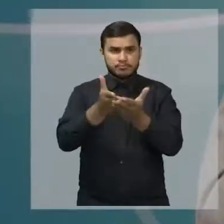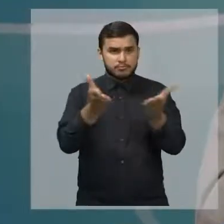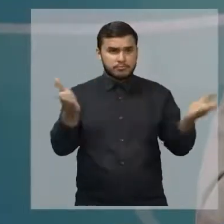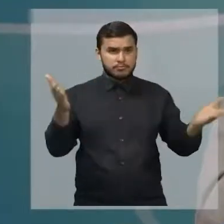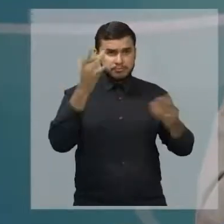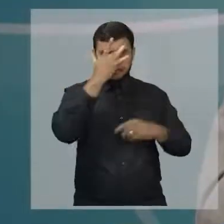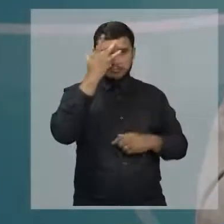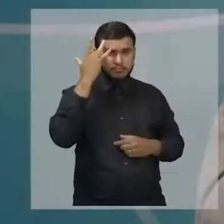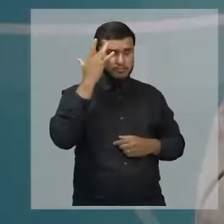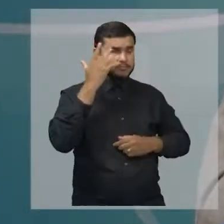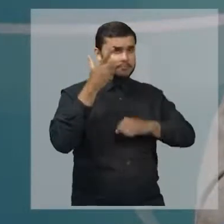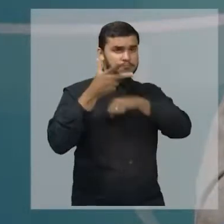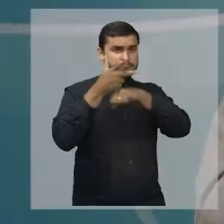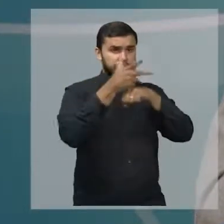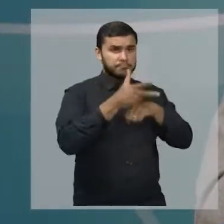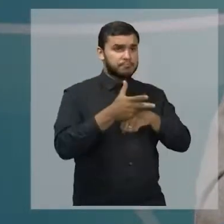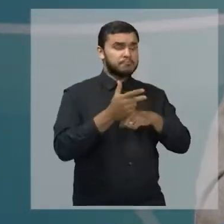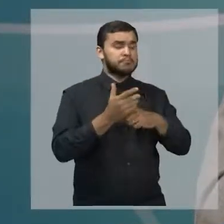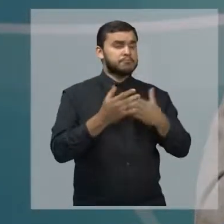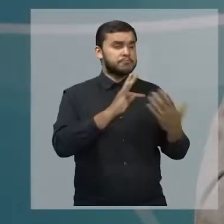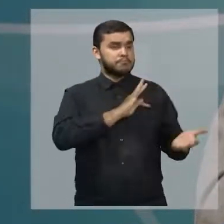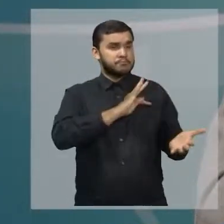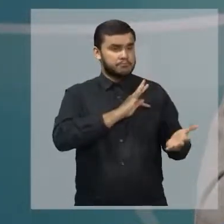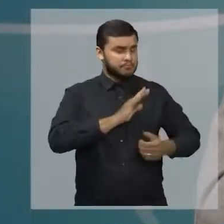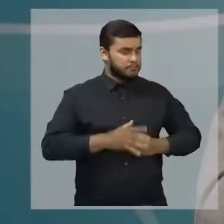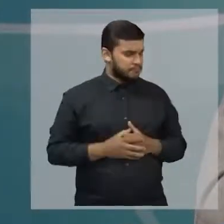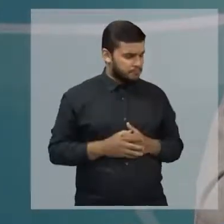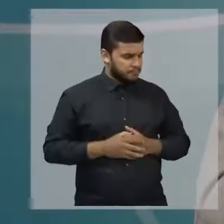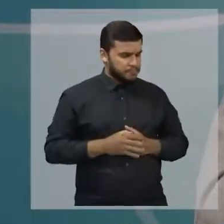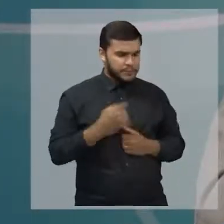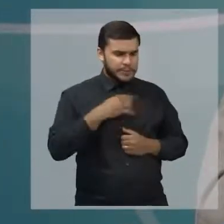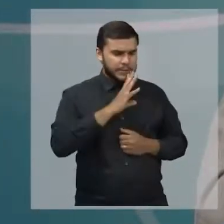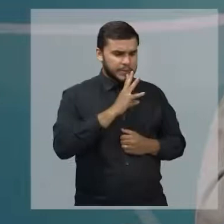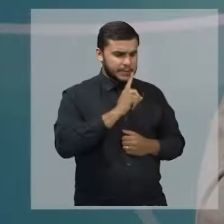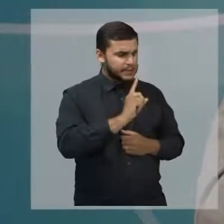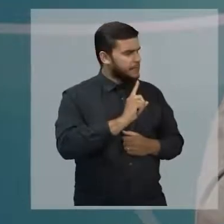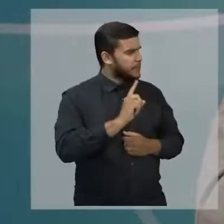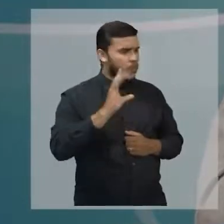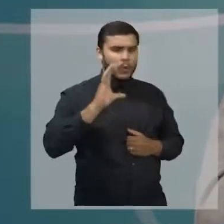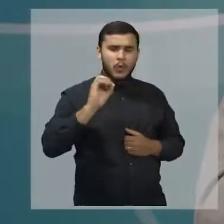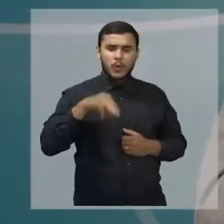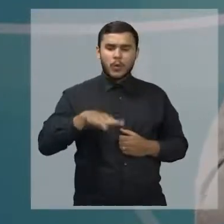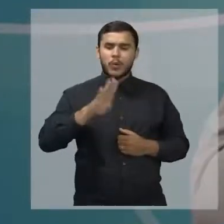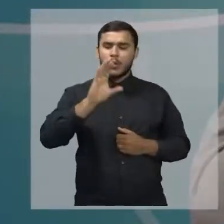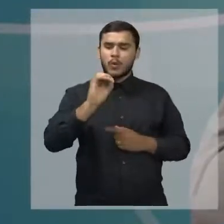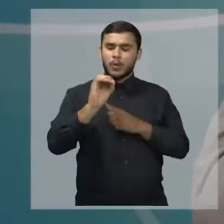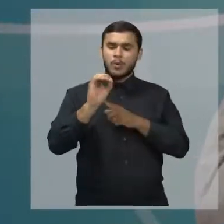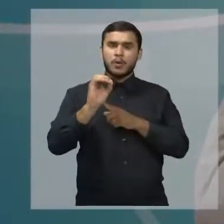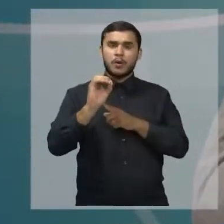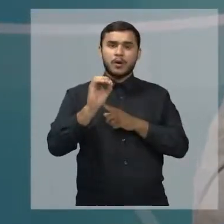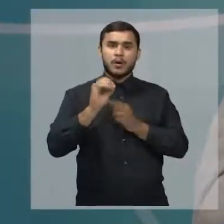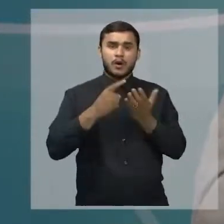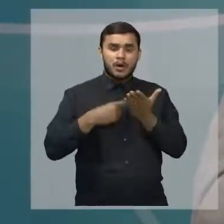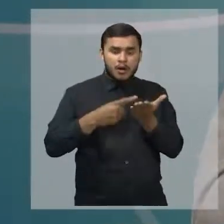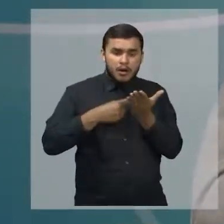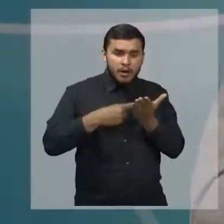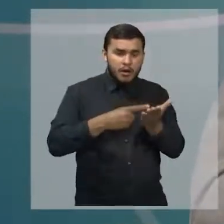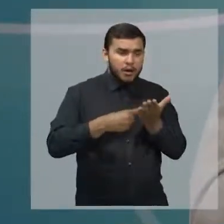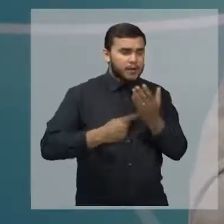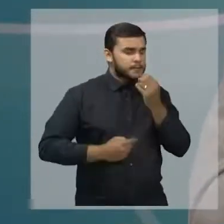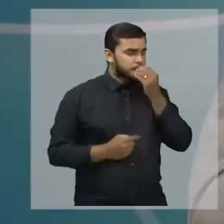eu não sabia dessa história do combo, não. Eu aprendi alguma coisa hoje, não tinha aprendido nada, então eu não sabia que combo era combinação. Eu sabia o que era combo, mas não sabia a